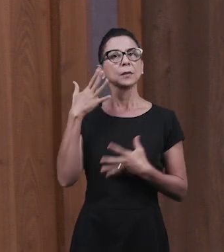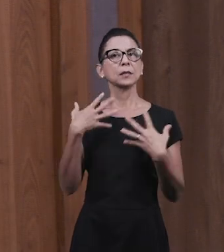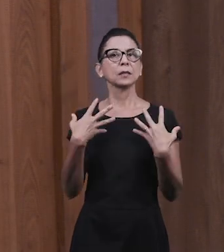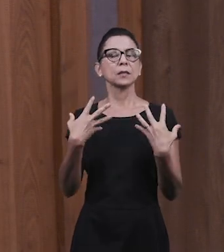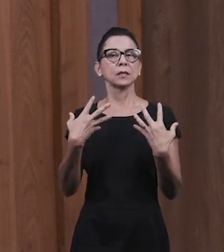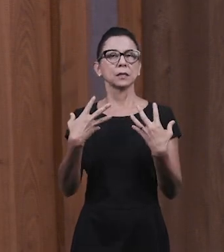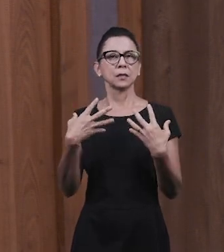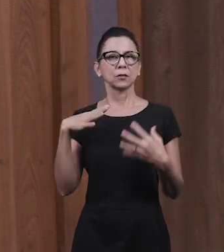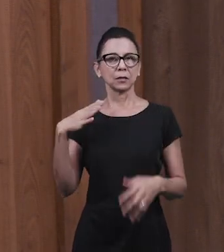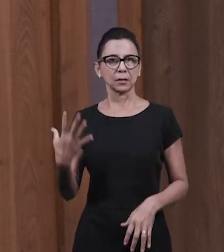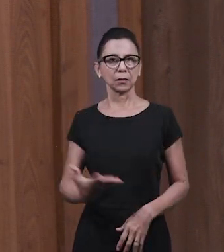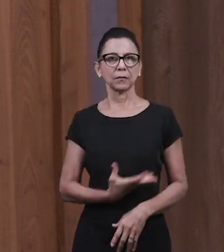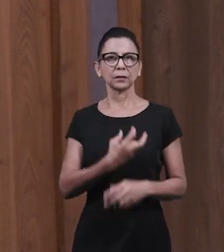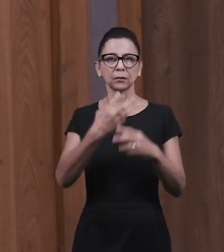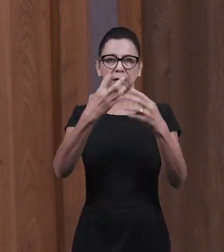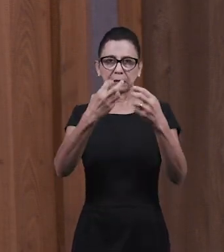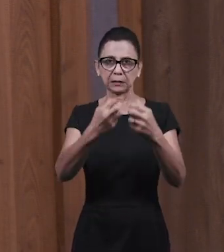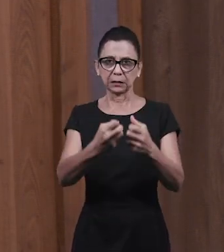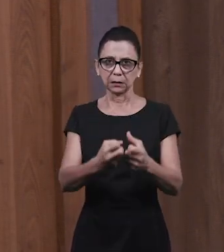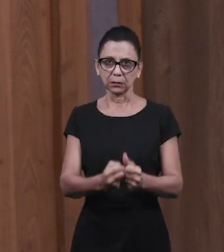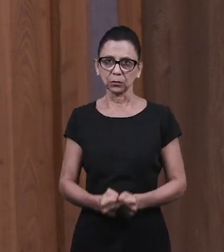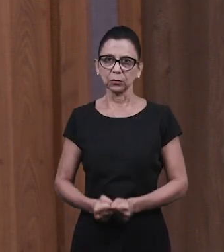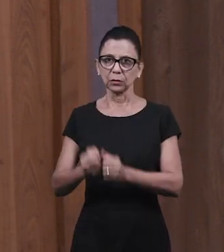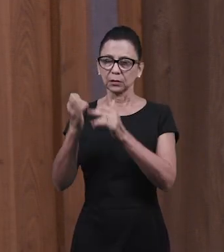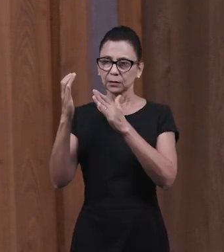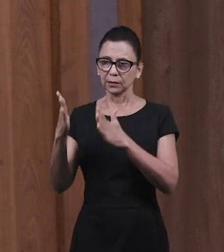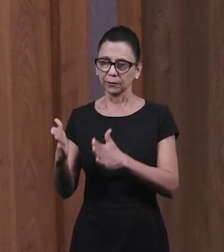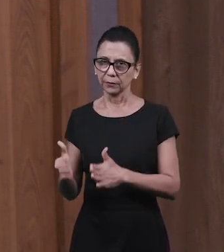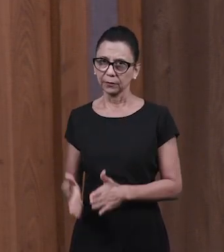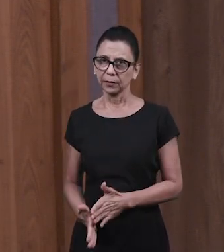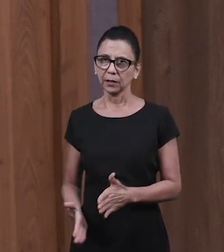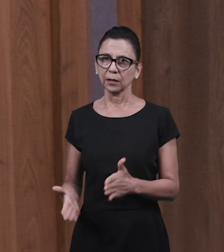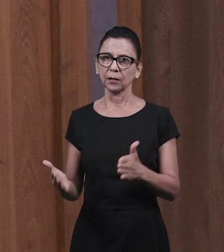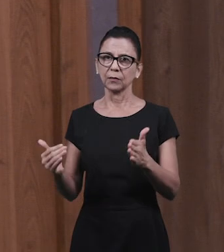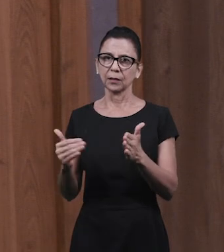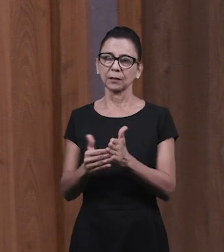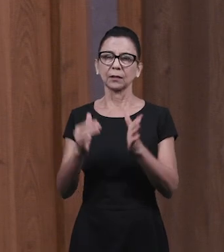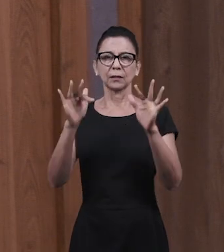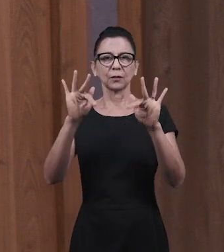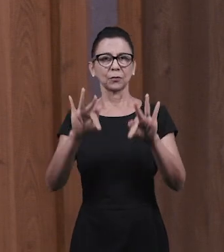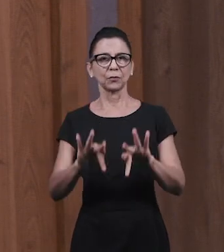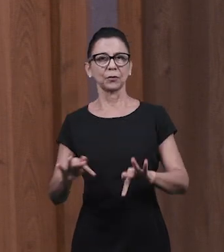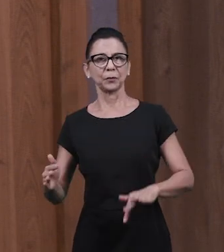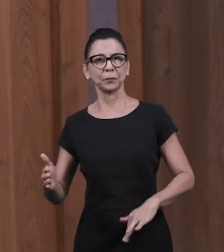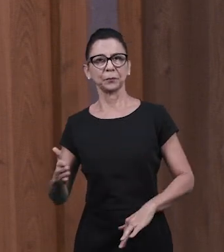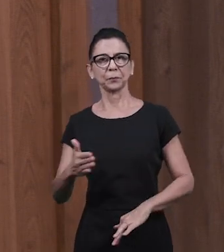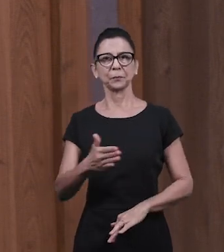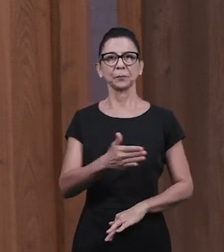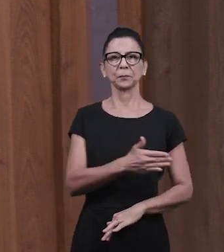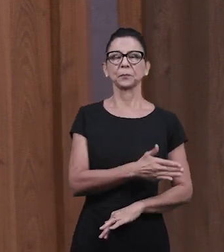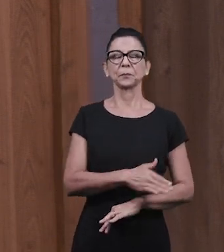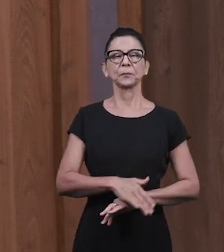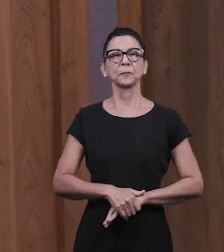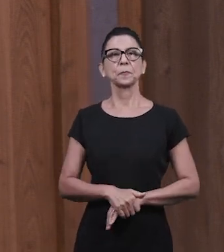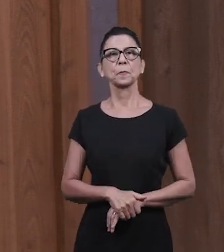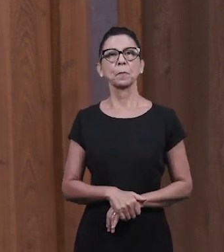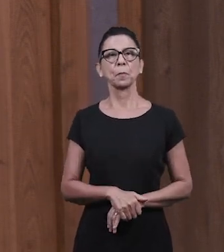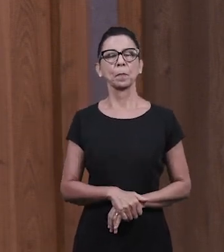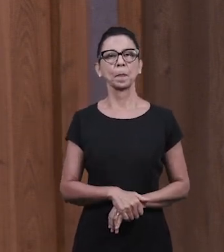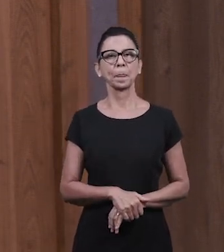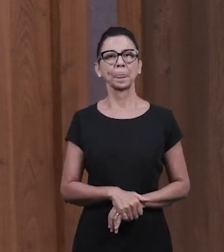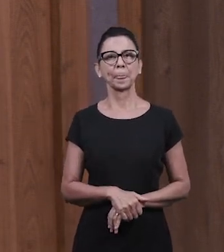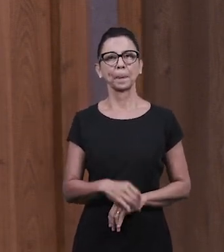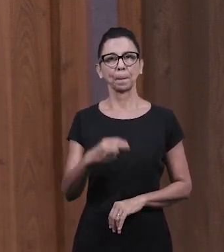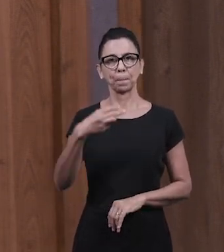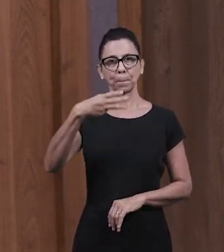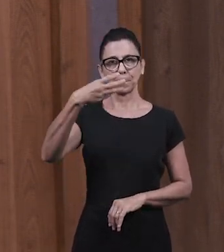firme, fiel ao Senhor até o fim. Muito bem colocada a sua resposta. Agora vamos, irmãos, para a nossa terceira parte